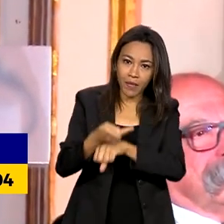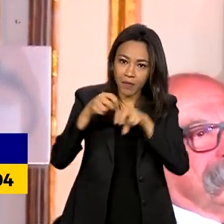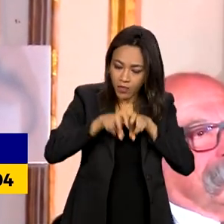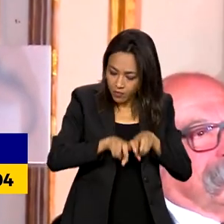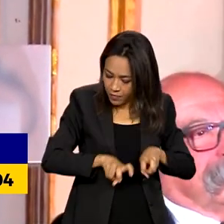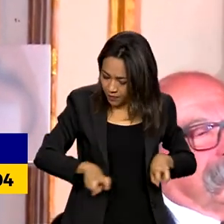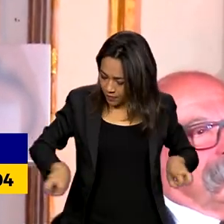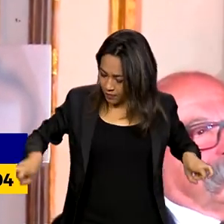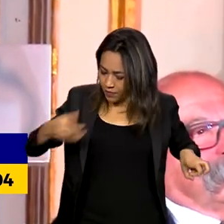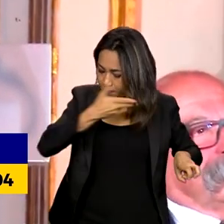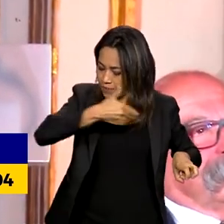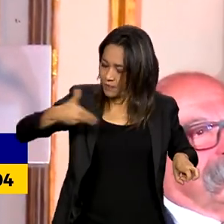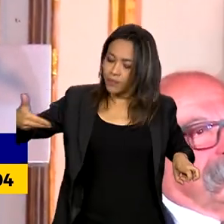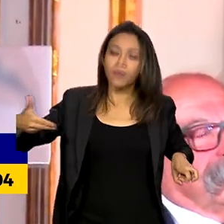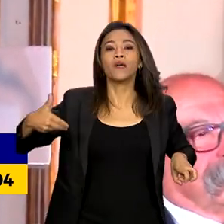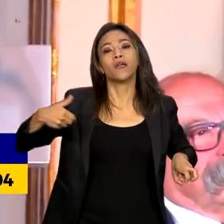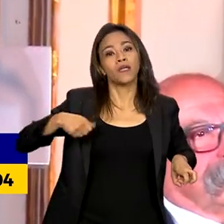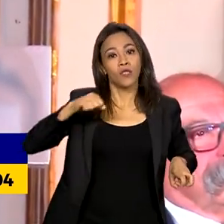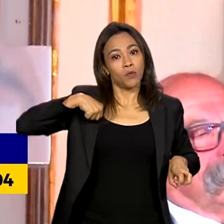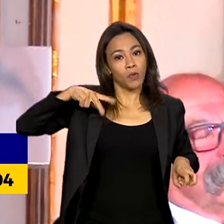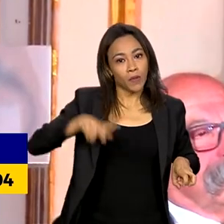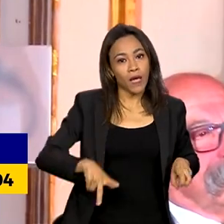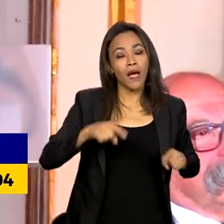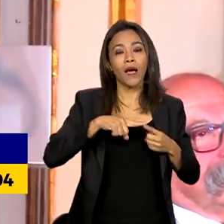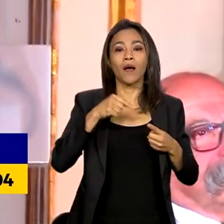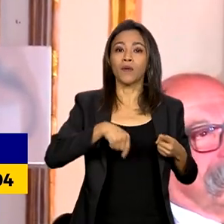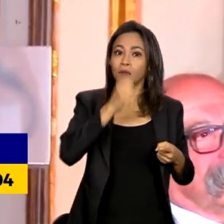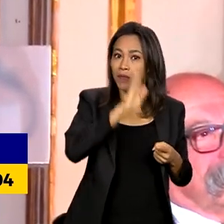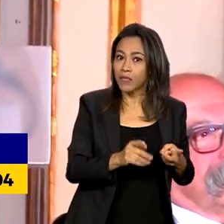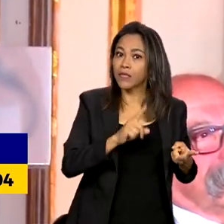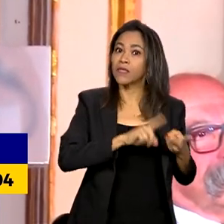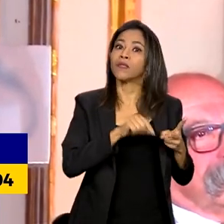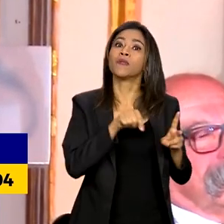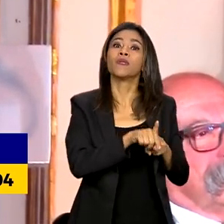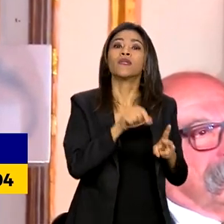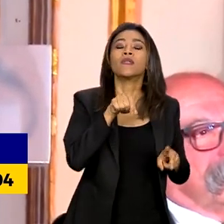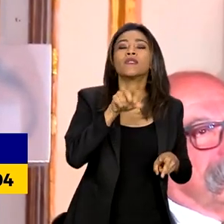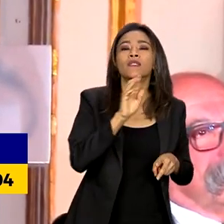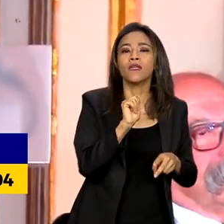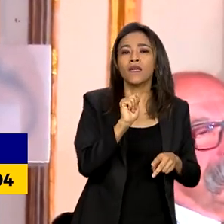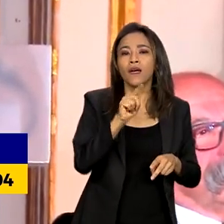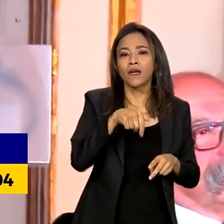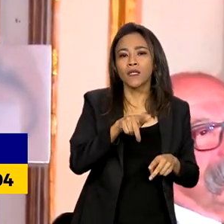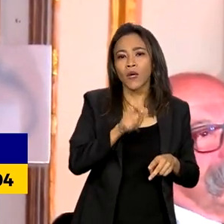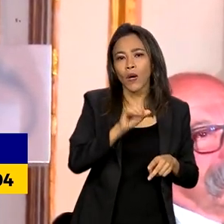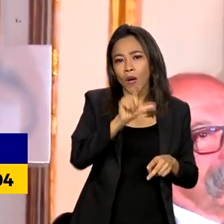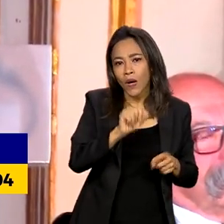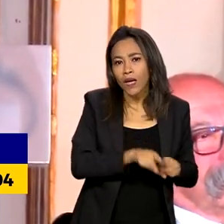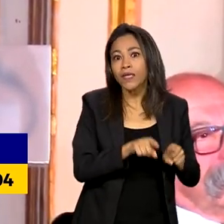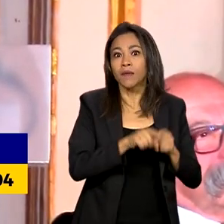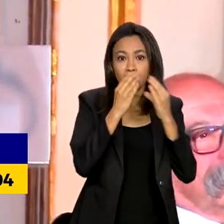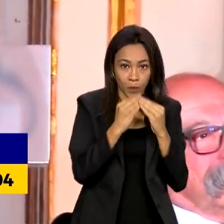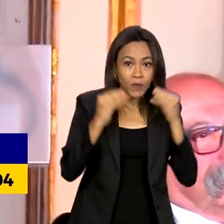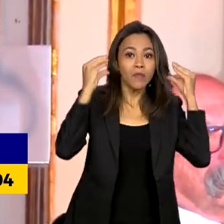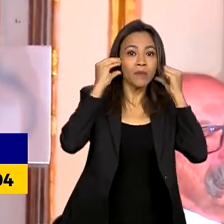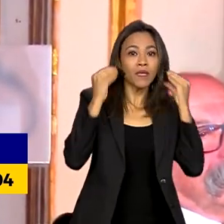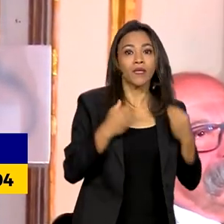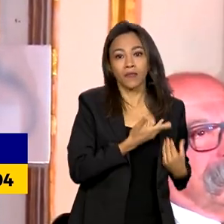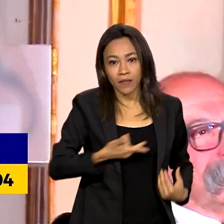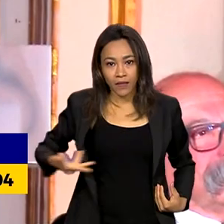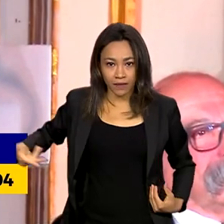Portugal, do Brasil, de Angola e de Moçambique. Um prêmio da língua portuguesa, que nos